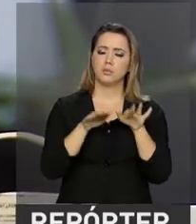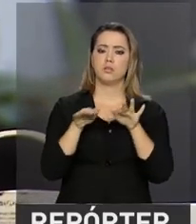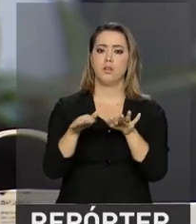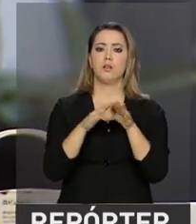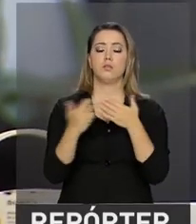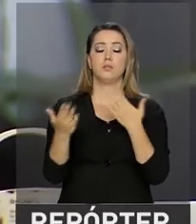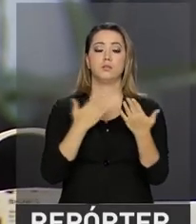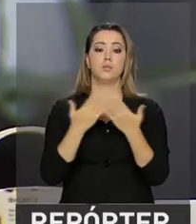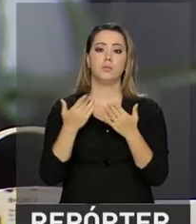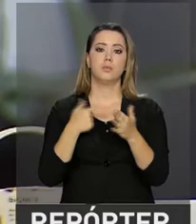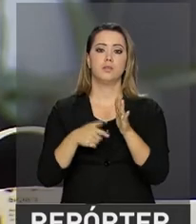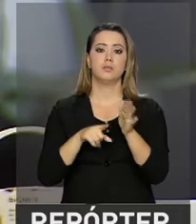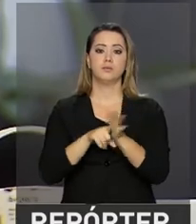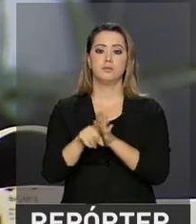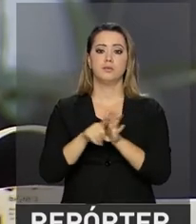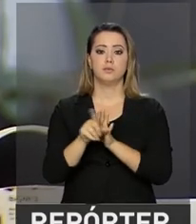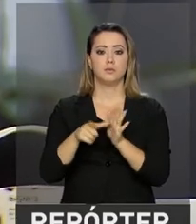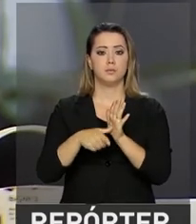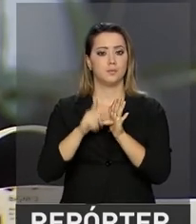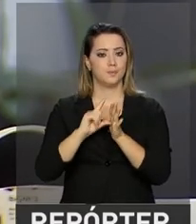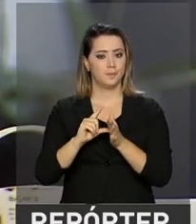relação ao levantamento